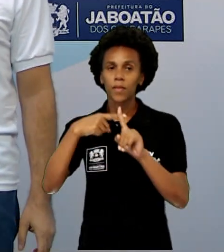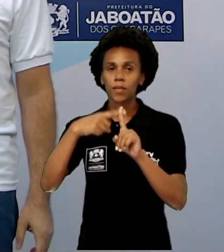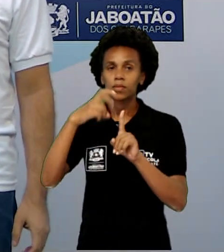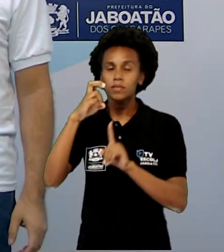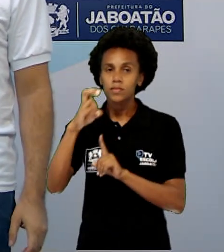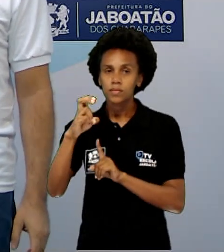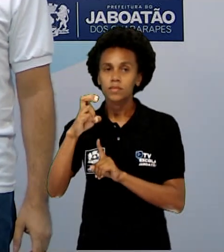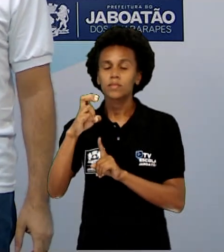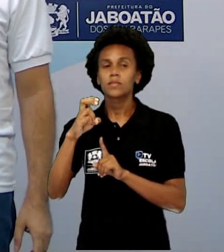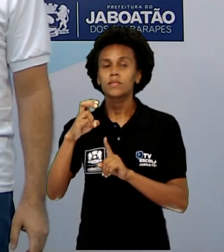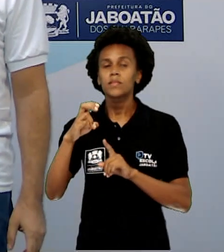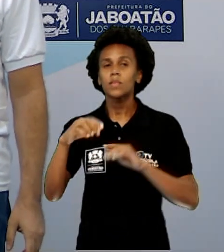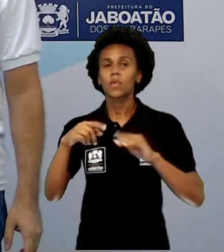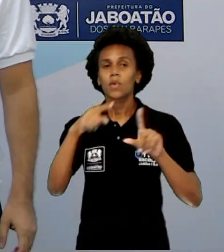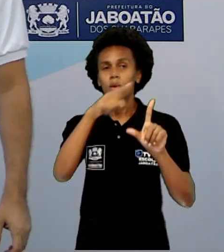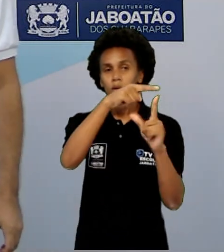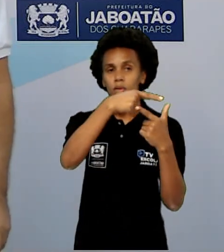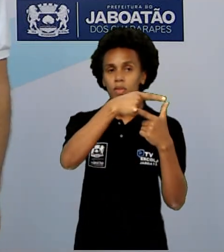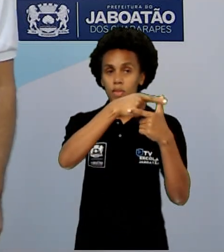também dividido por A.